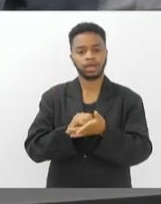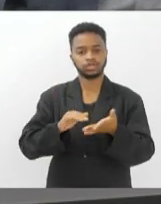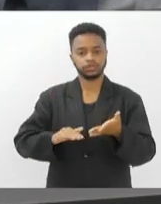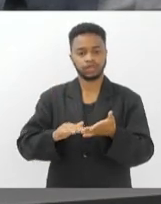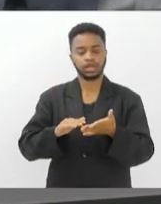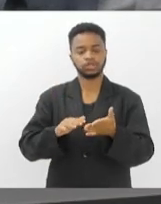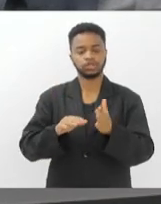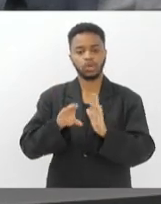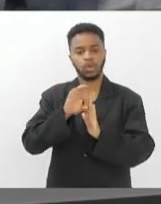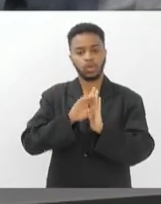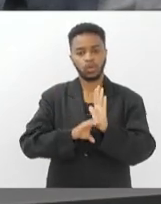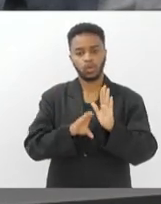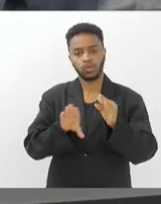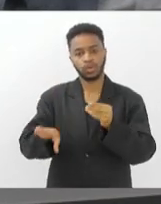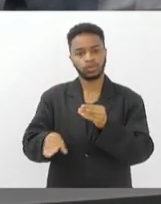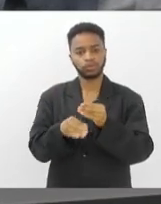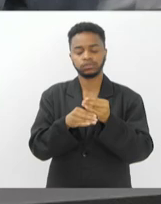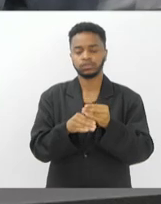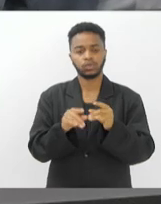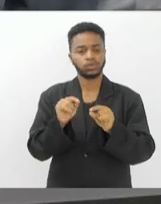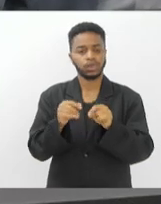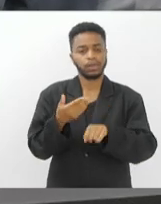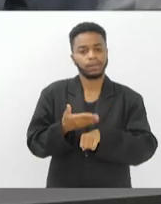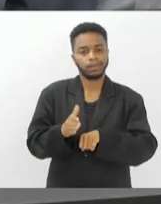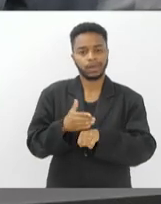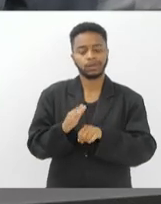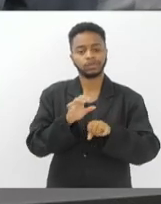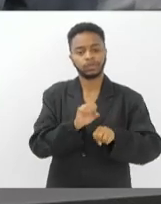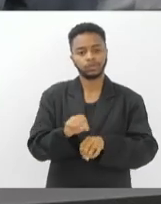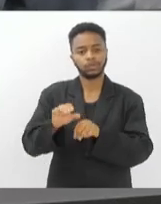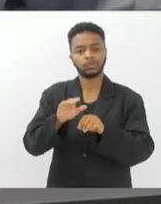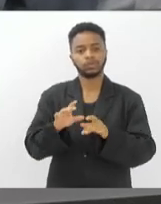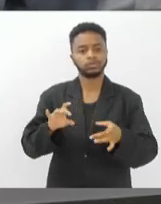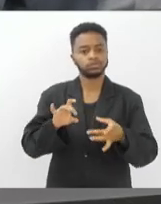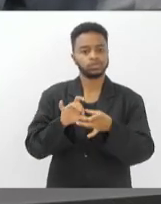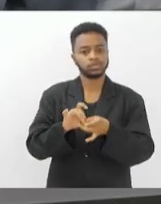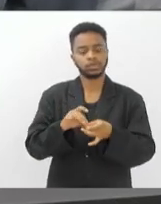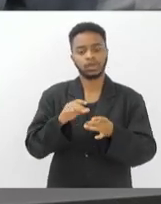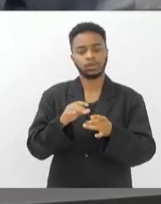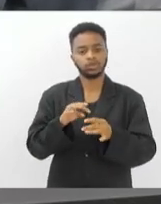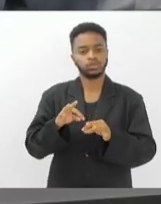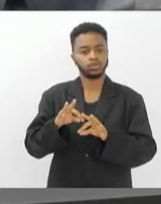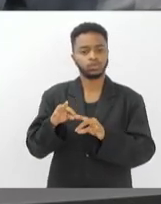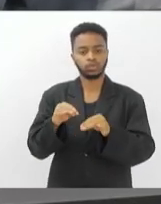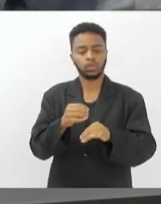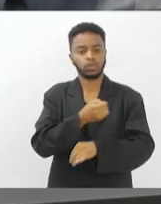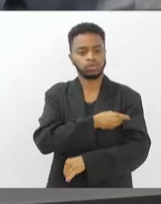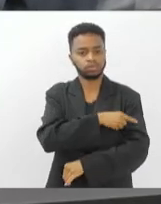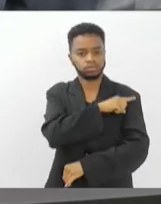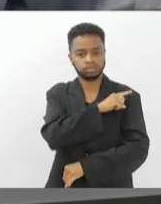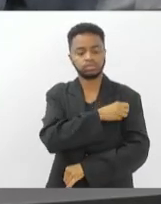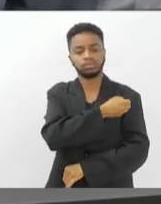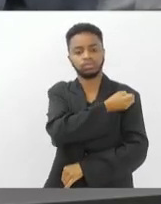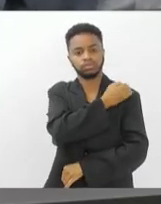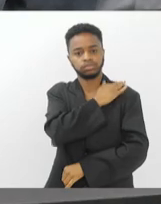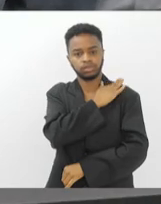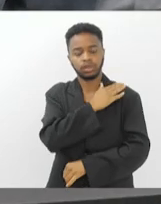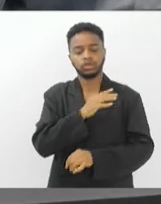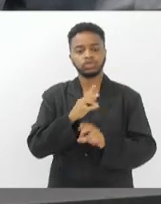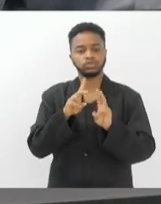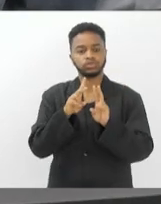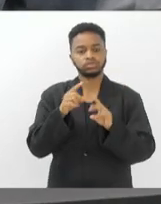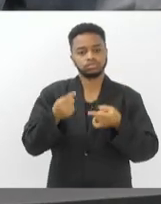englobando. Prática educativa integrada, permanente em todos os níveis, modalidade, debate, mudança